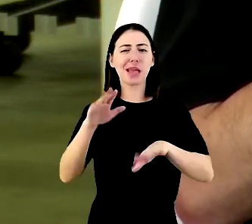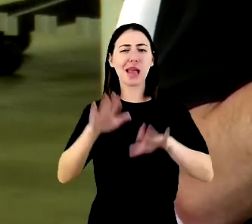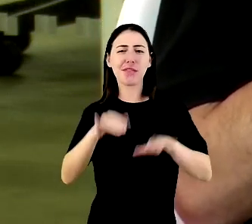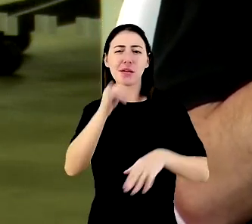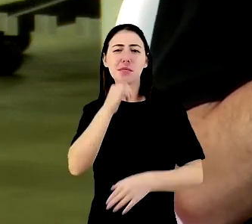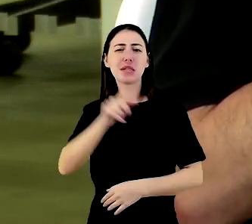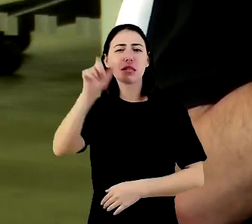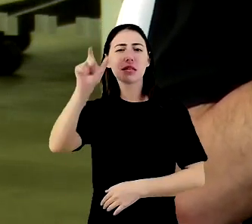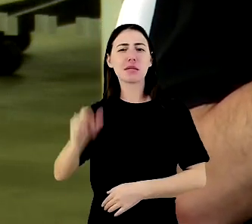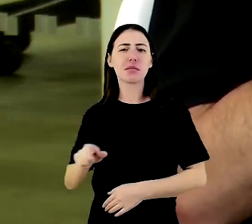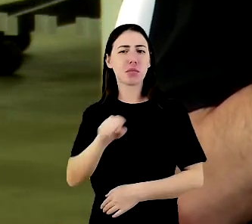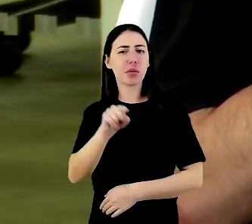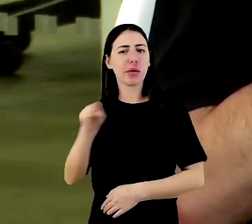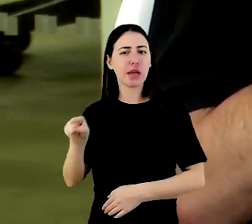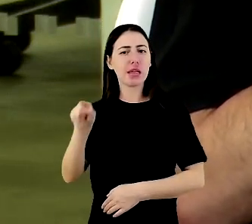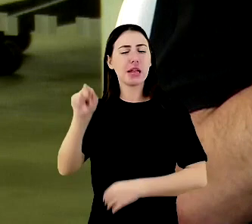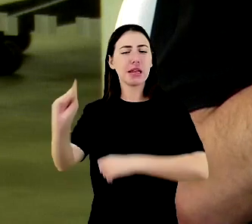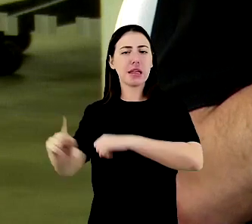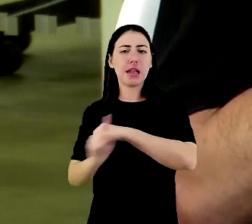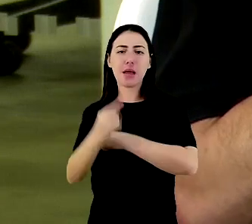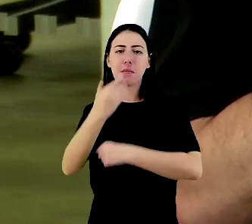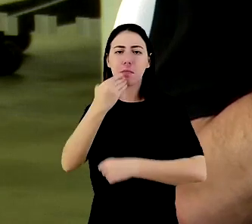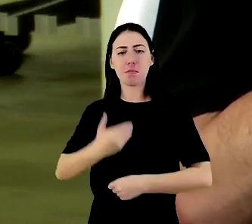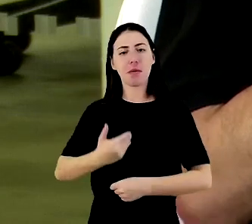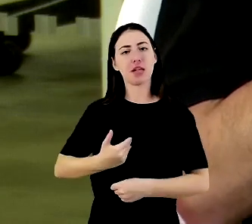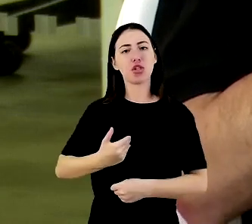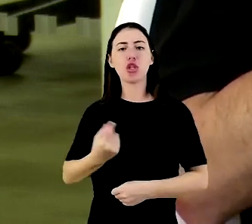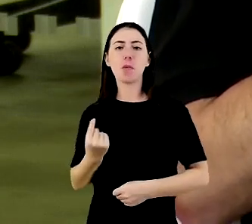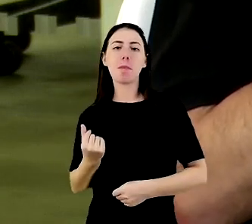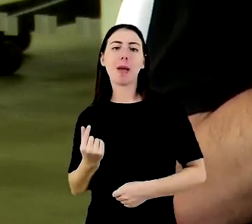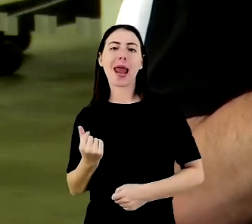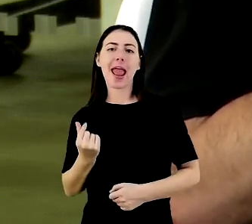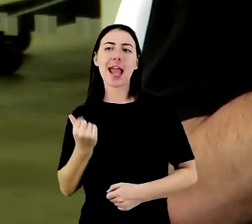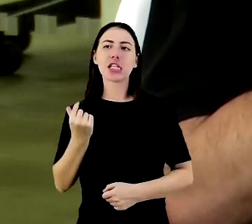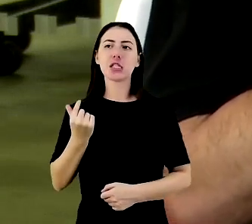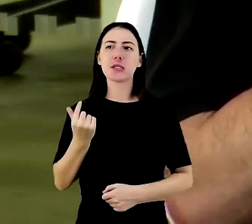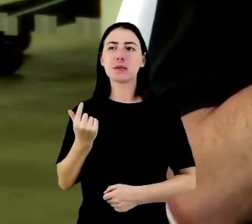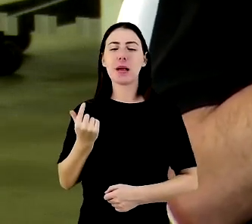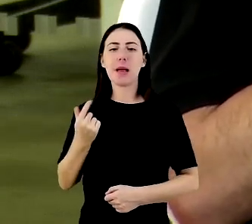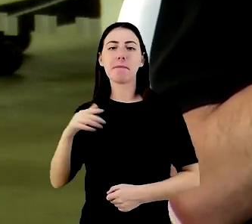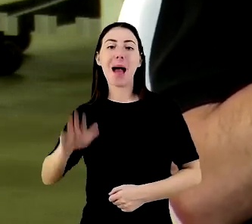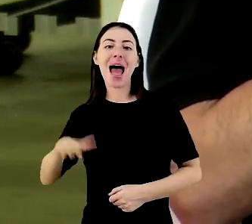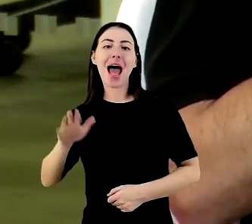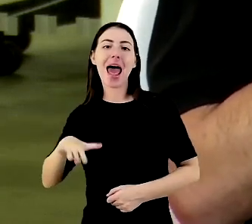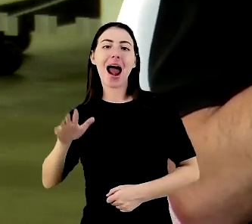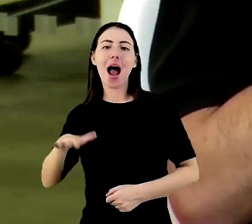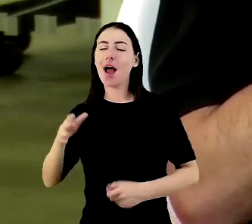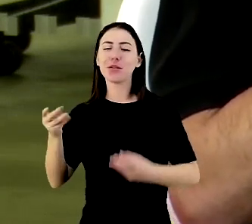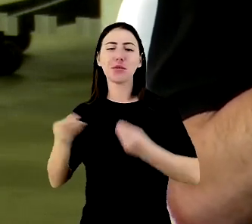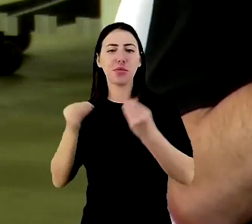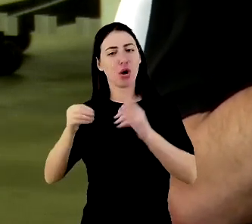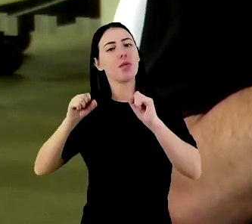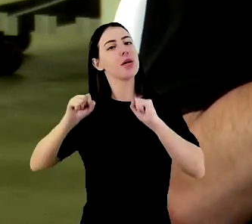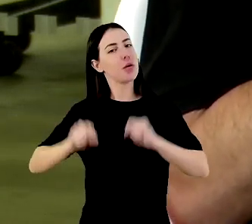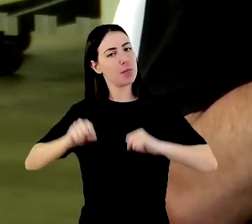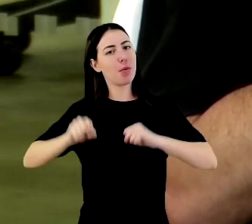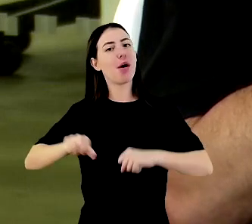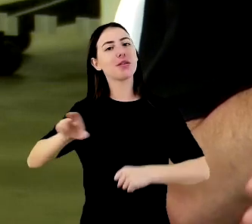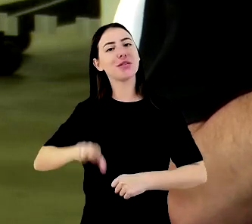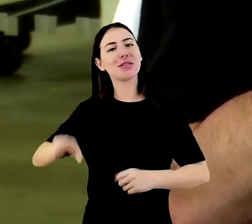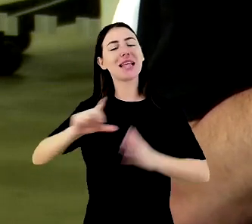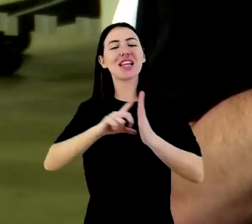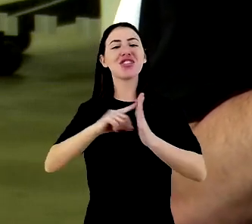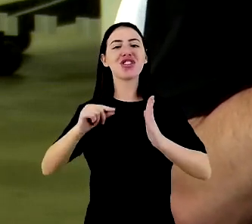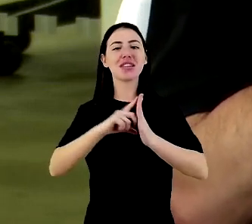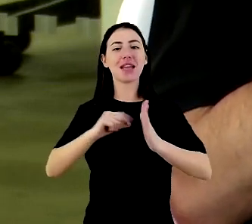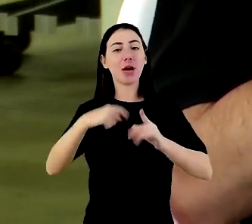precisa de escala, o digital veio para baratear o custo, para criar processos mais eficientes e você ter um custo melhor de servir e um